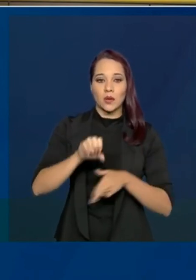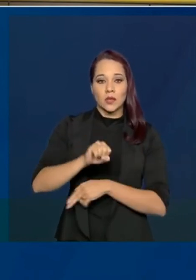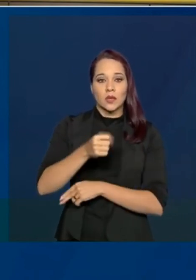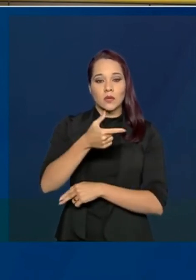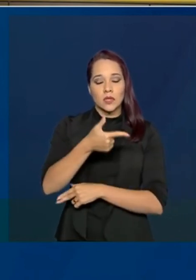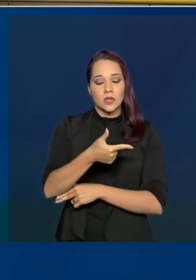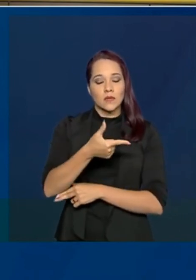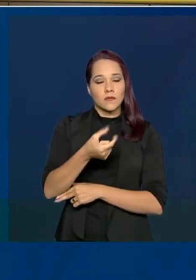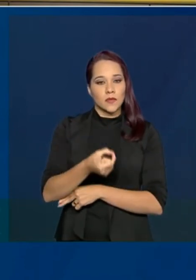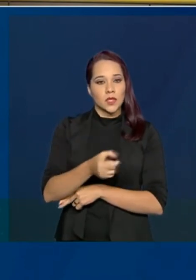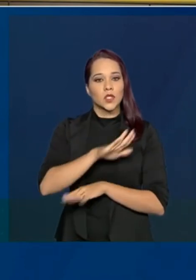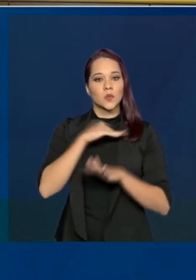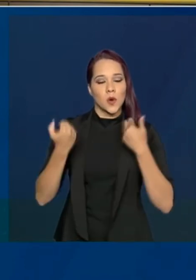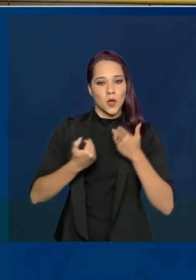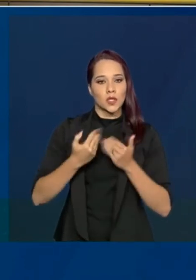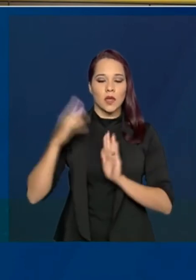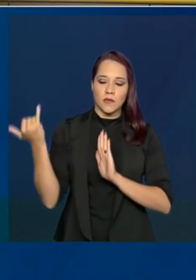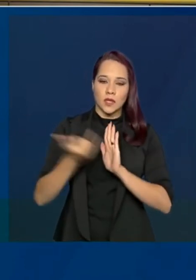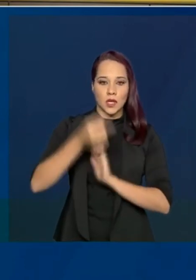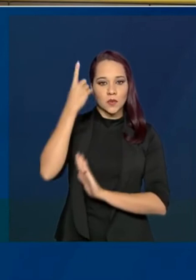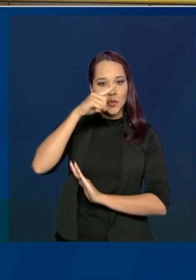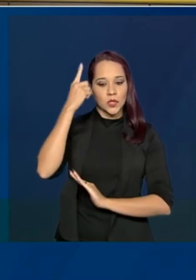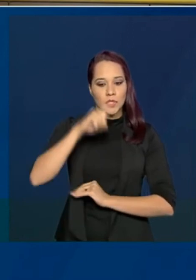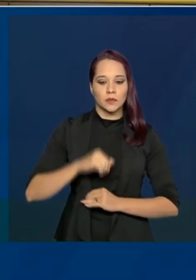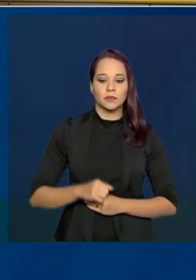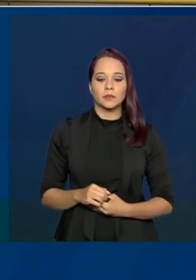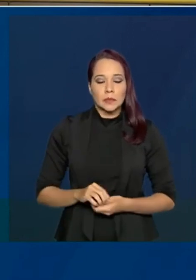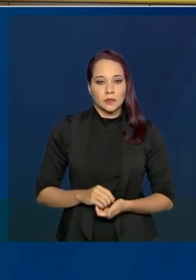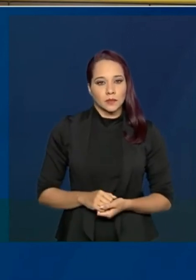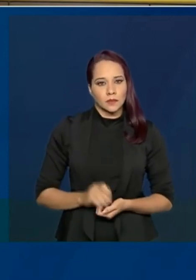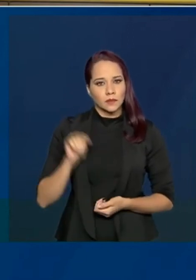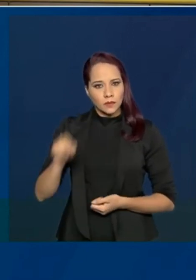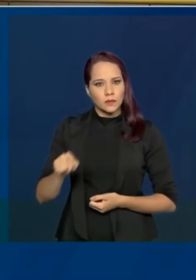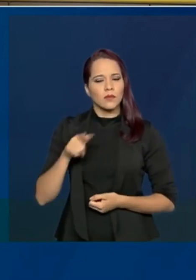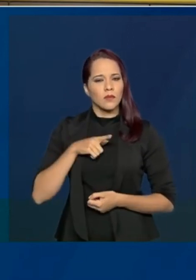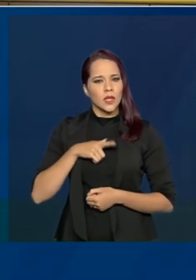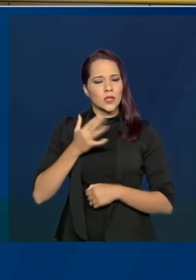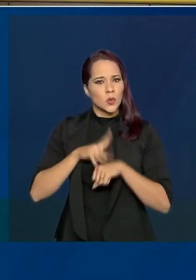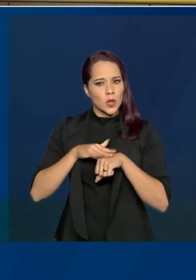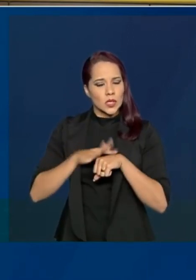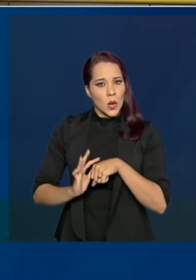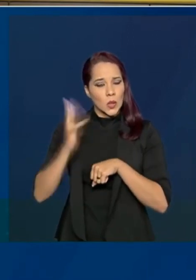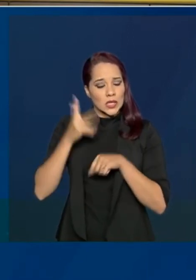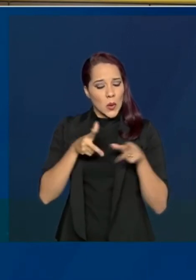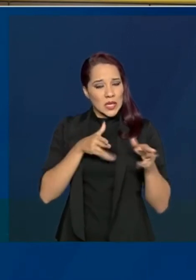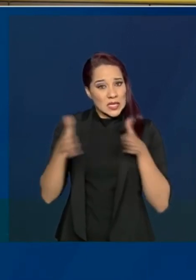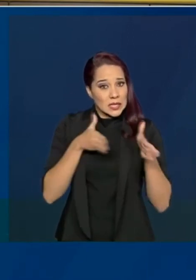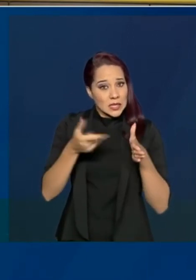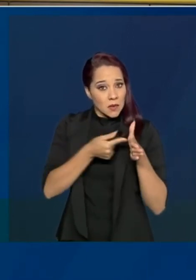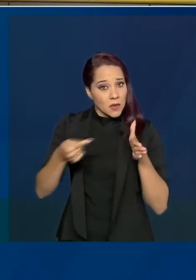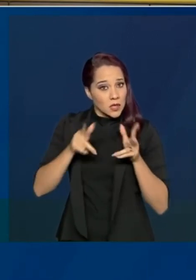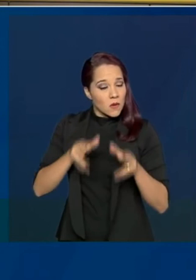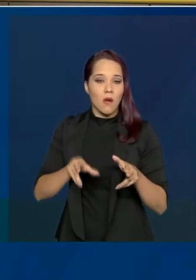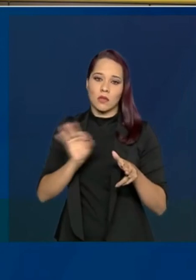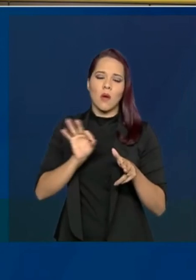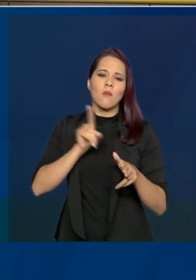820 óbitos registrados por dia. Não necessariamente esses casos e esses óbitos ocorreram nessas semanas, mas ela